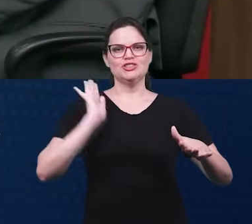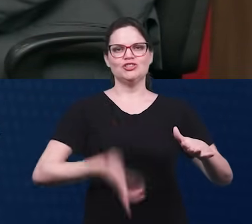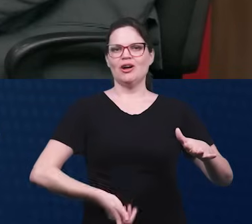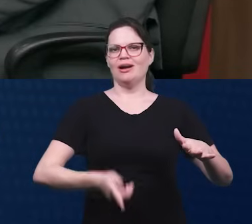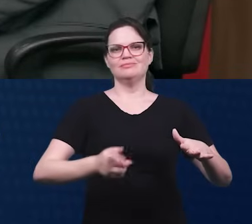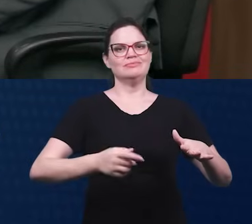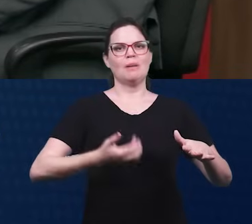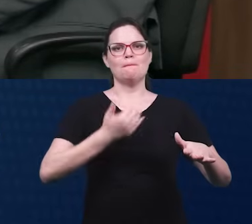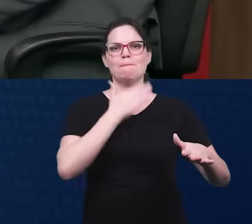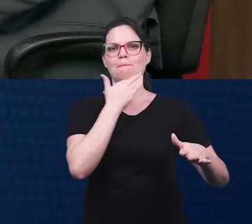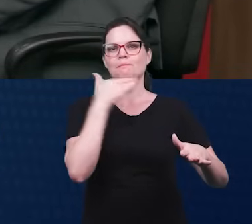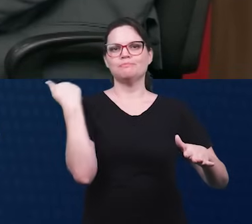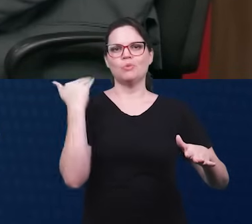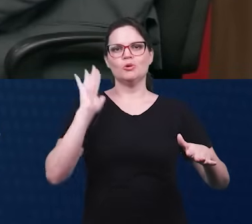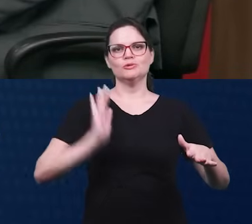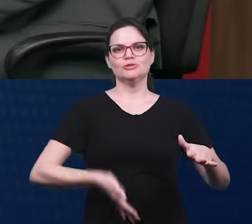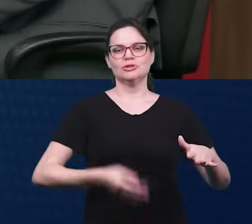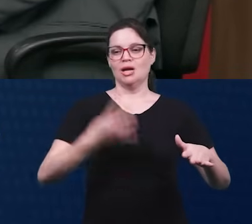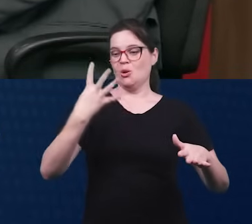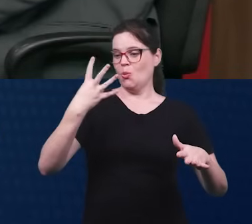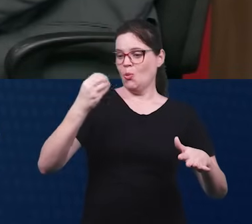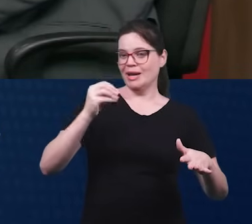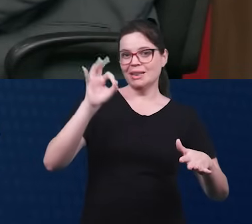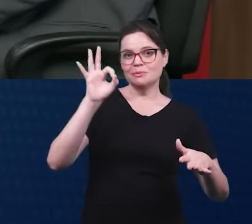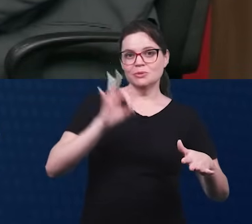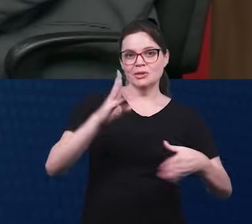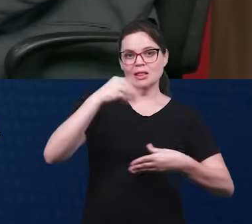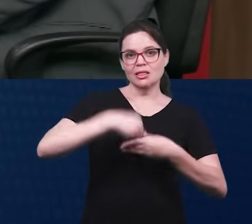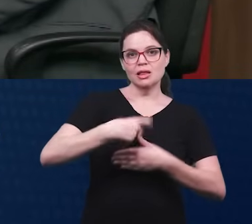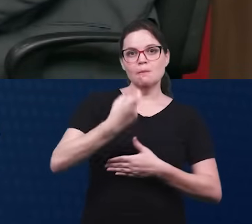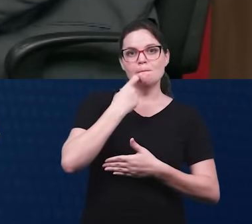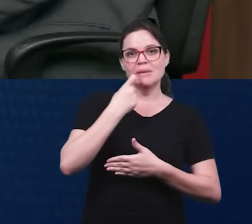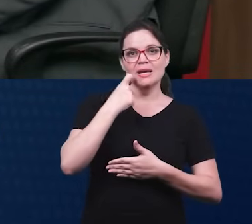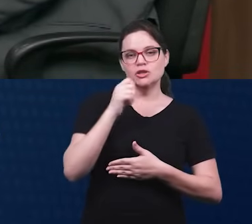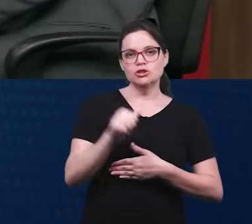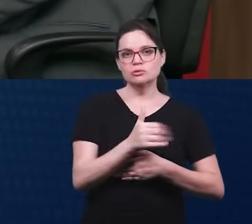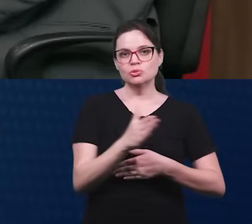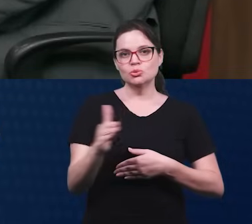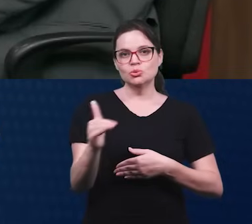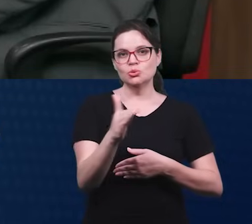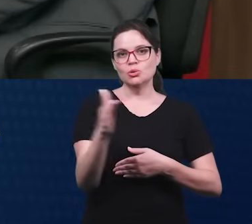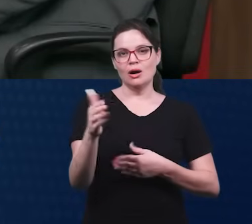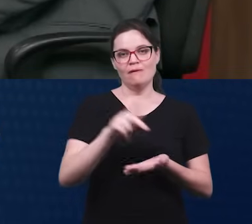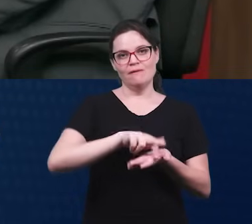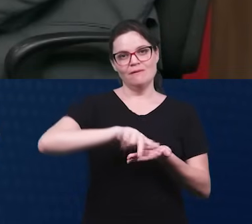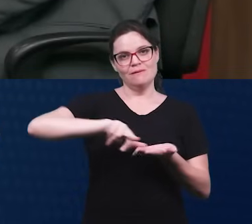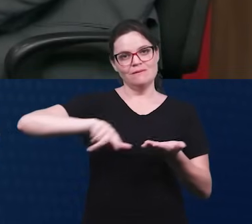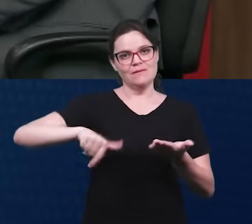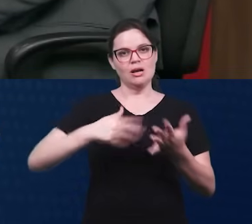está moribundo, 40% dos seres vivos no mar desapareceu nos últimos 50